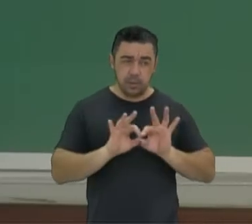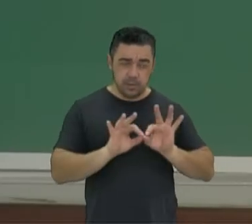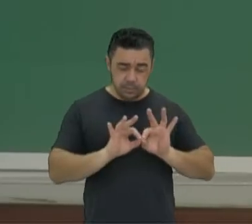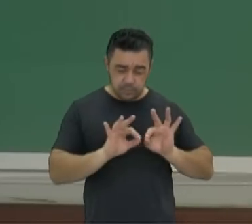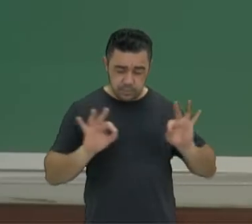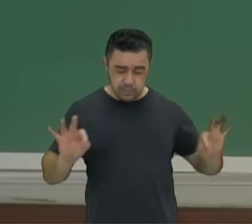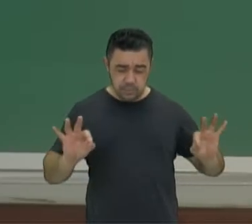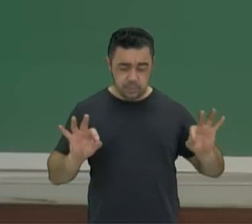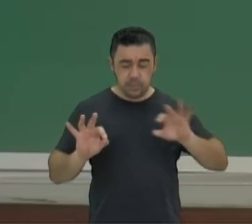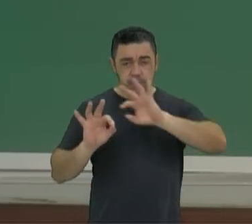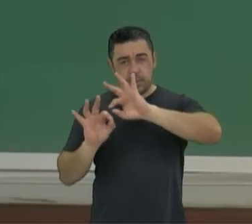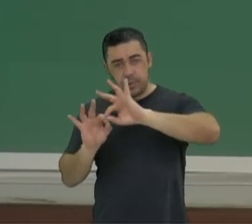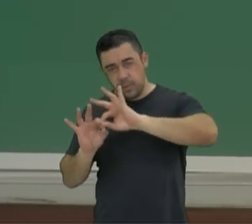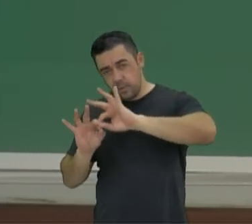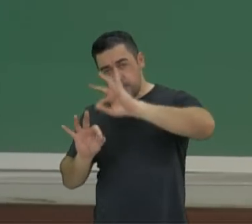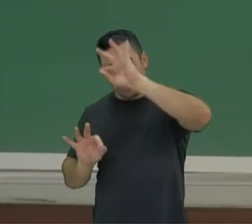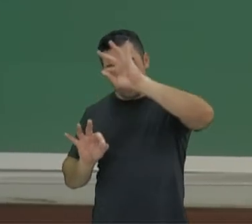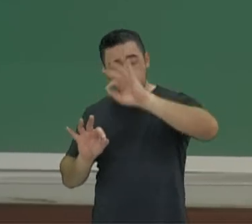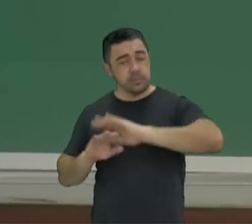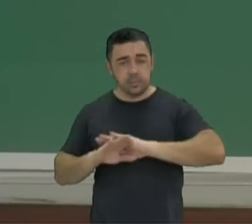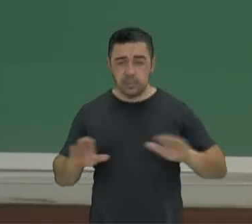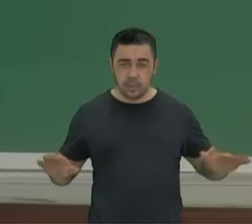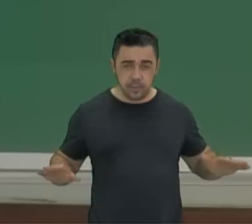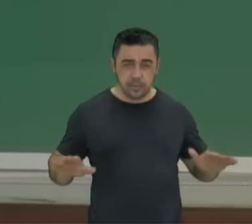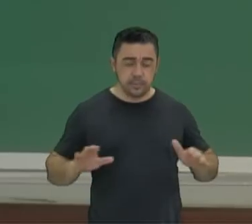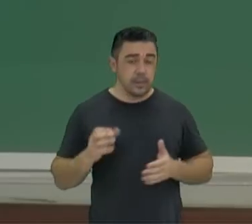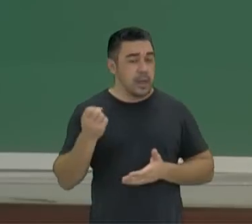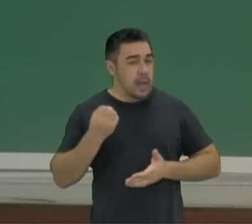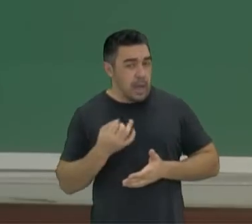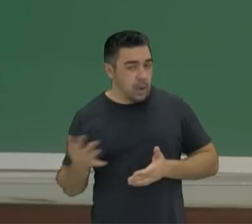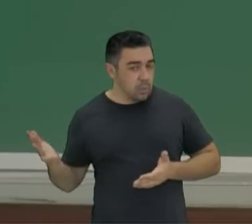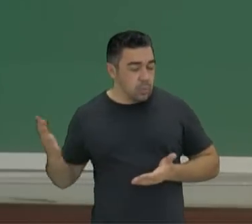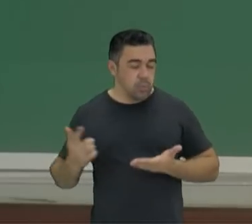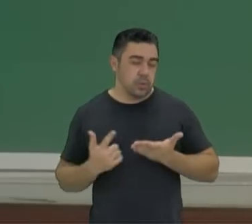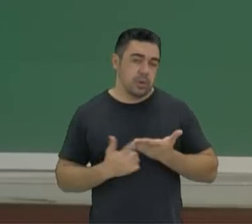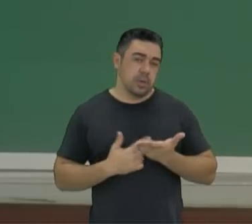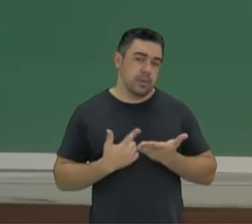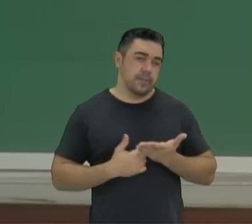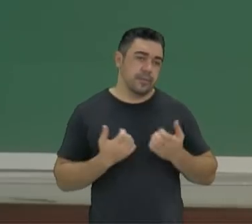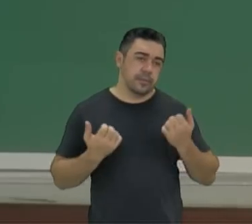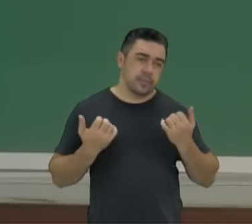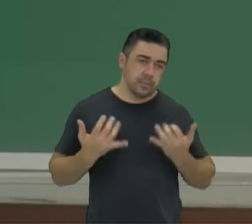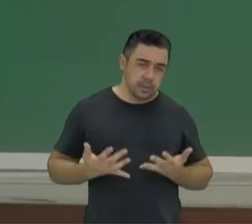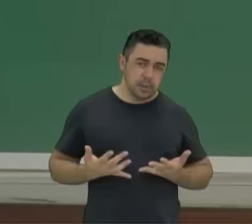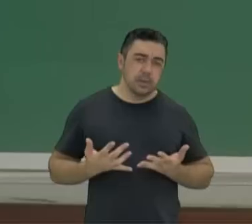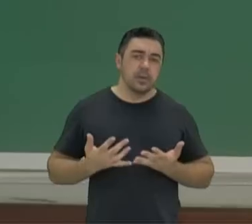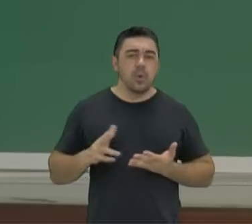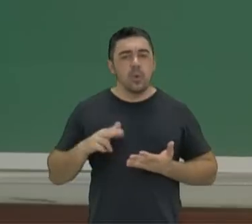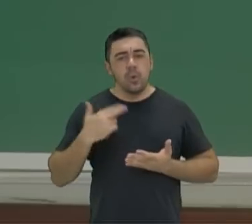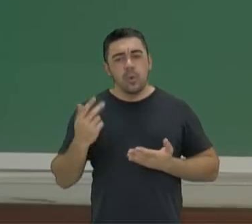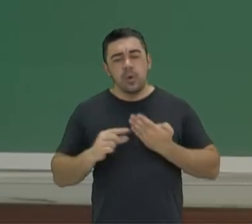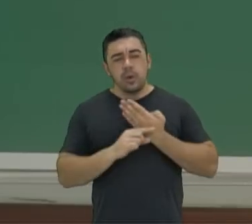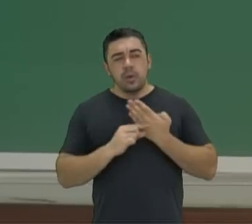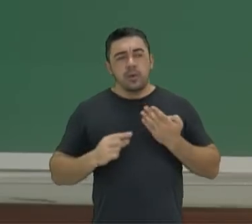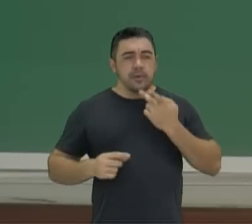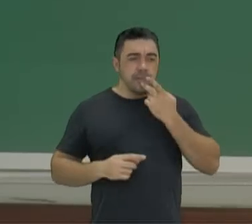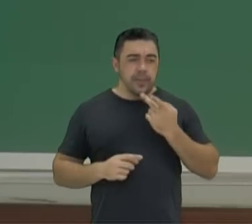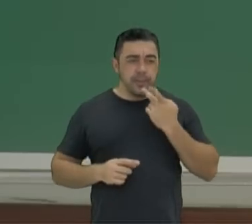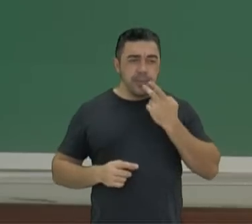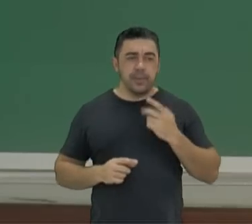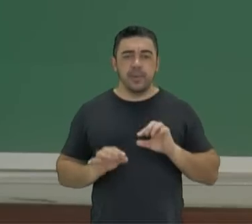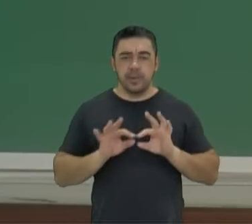comprimento vezes a largura. Alguns livros, alguns autores trazem